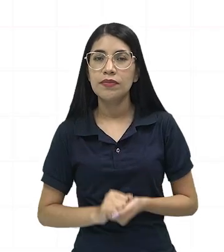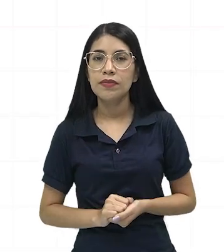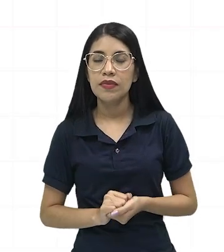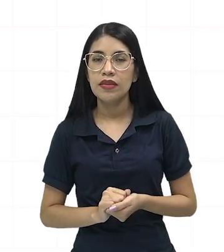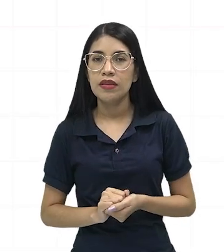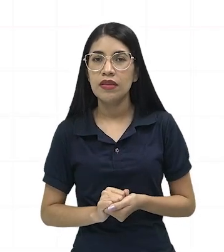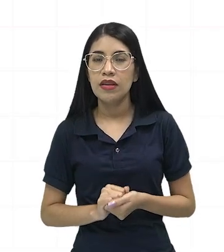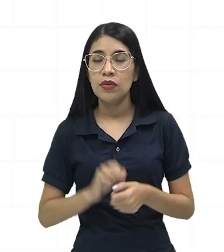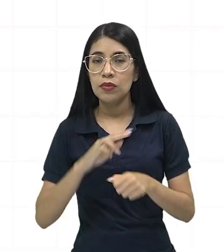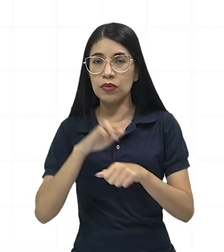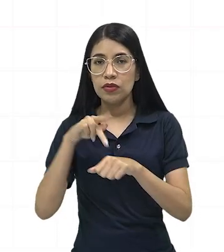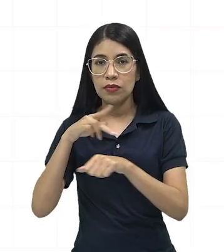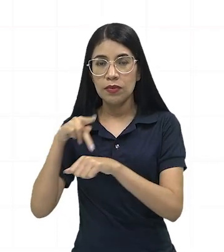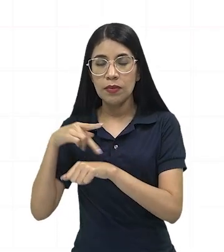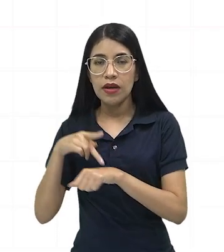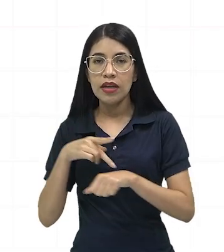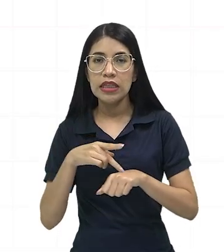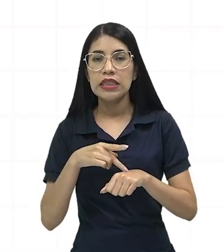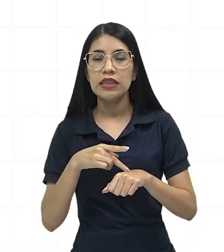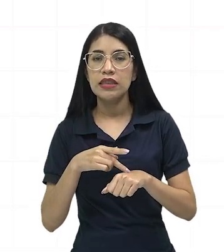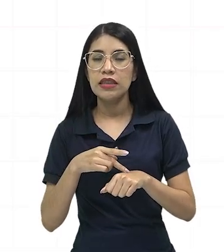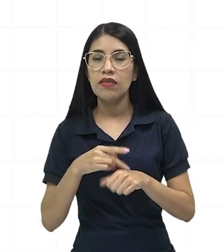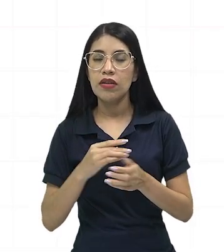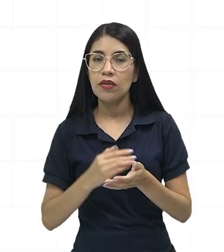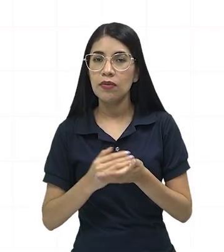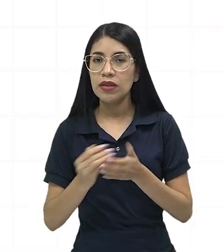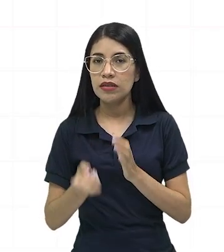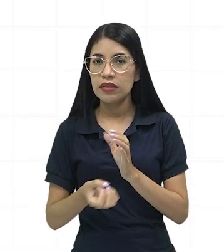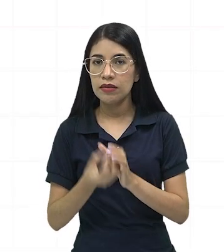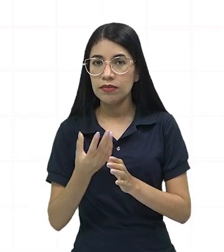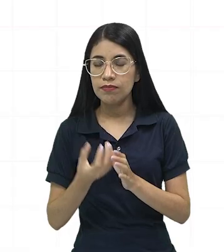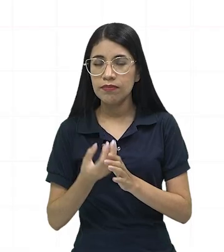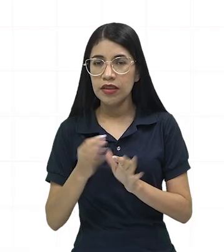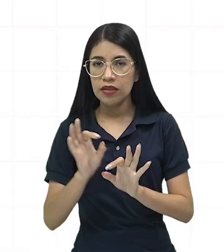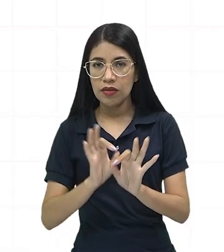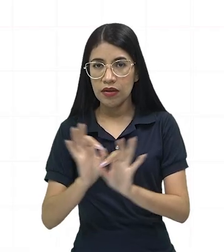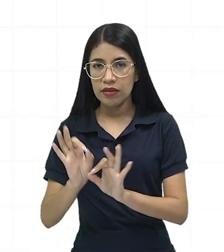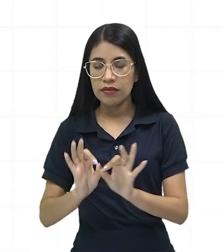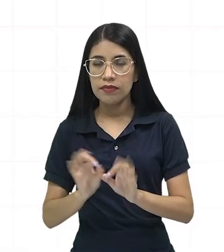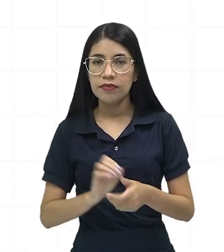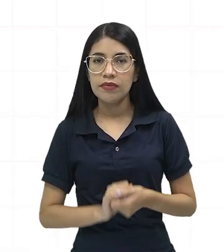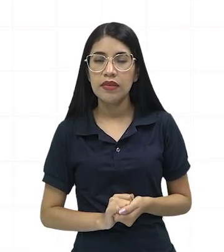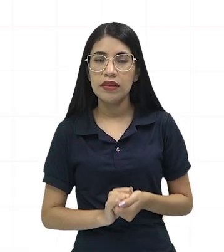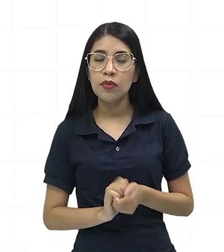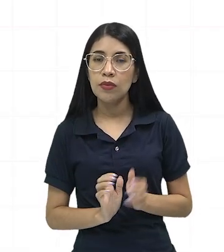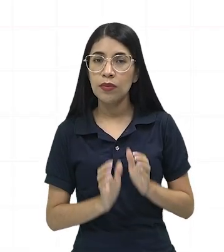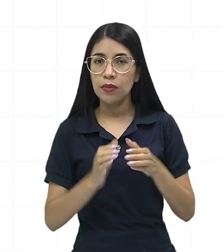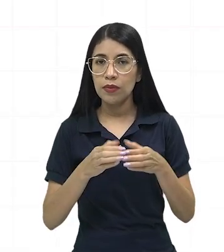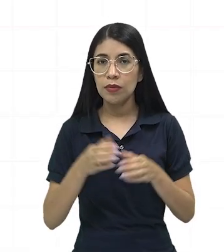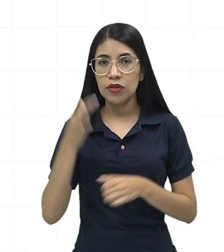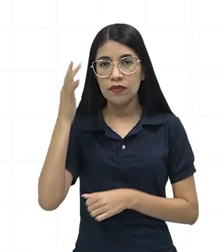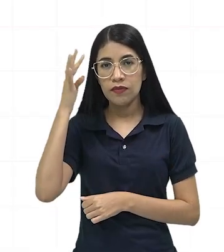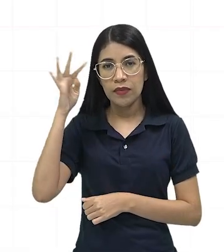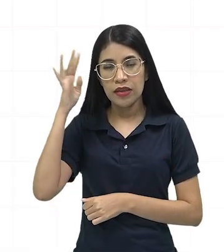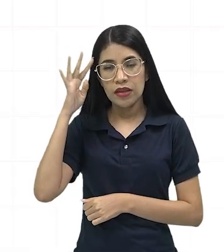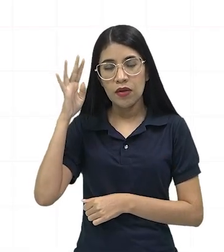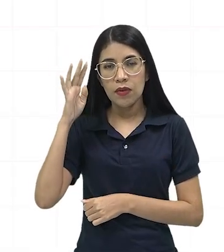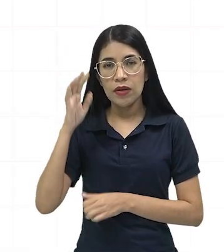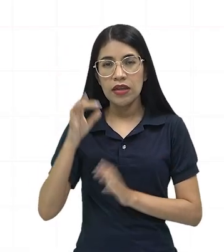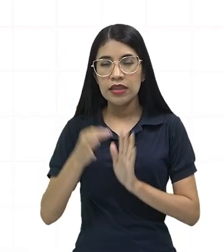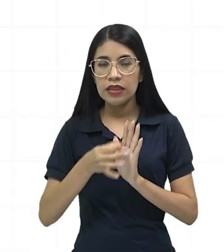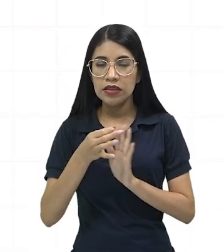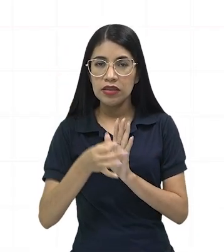estados nacionais estavam se constituindo. Assim, um grupo de pensadores criticavam o que